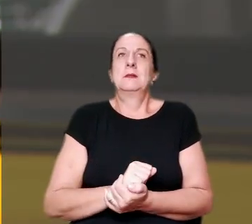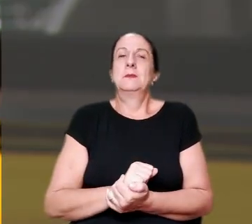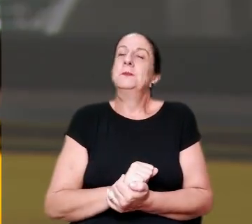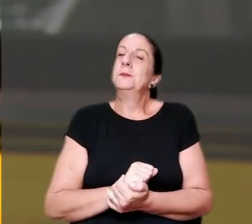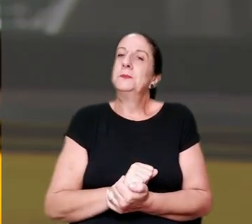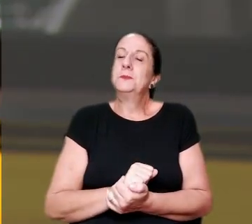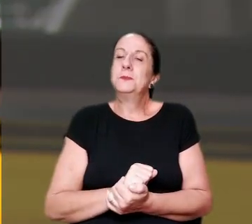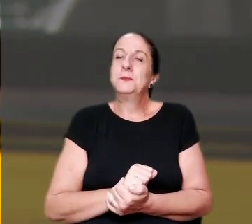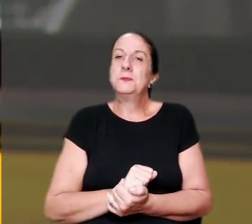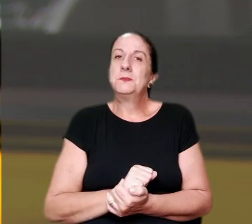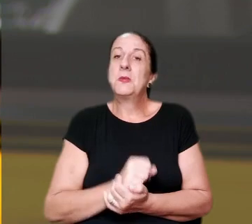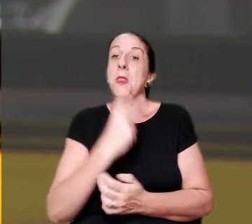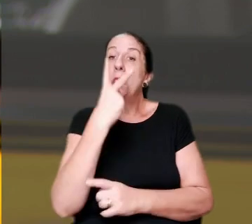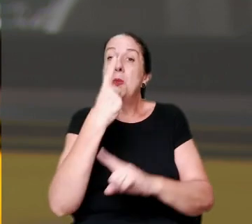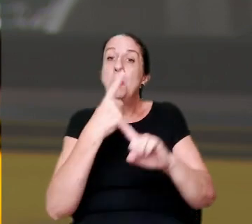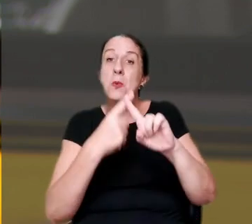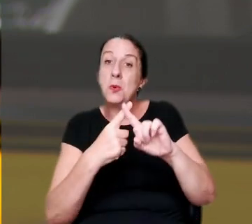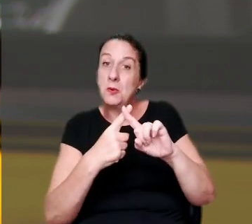bem, aí